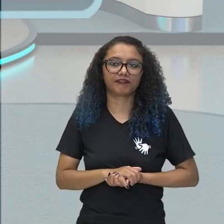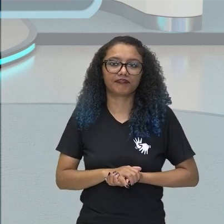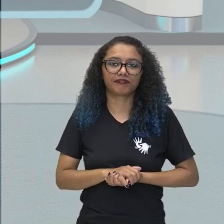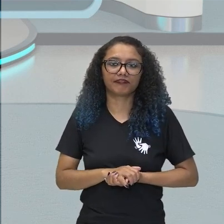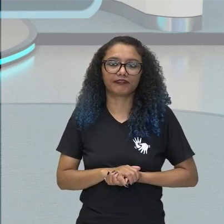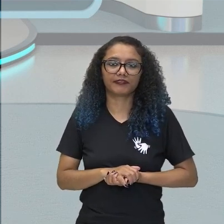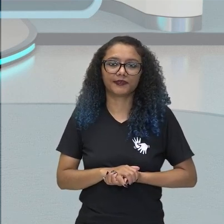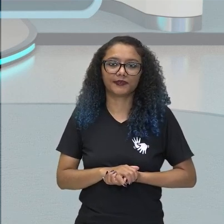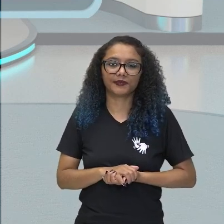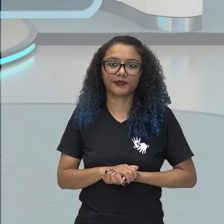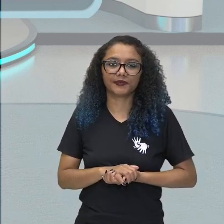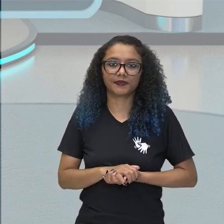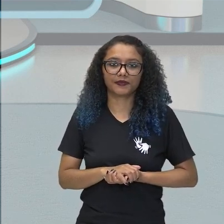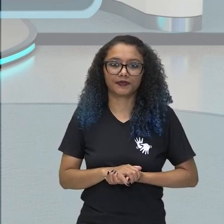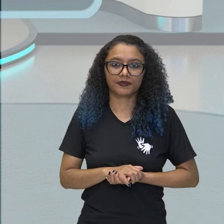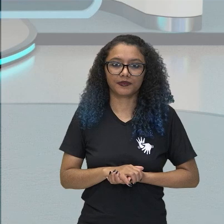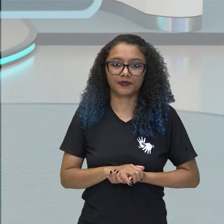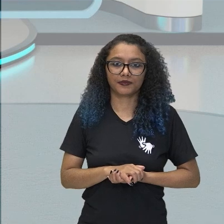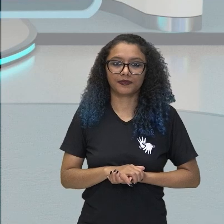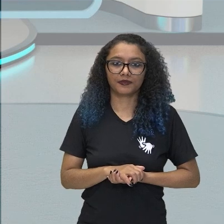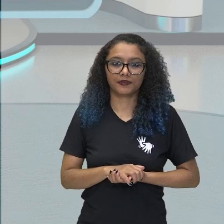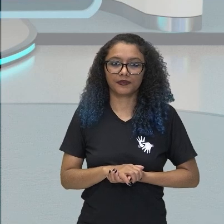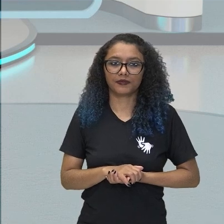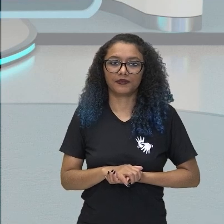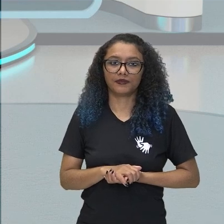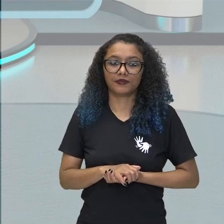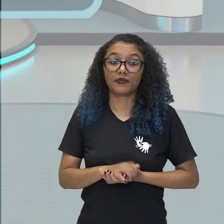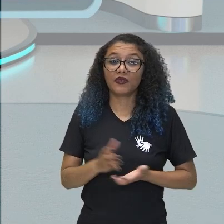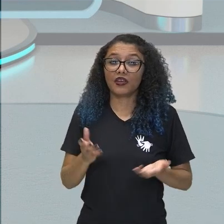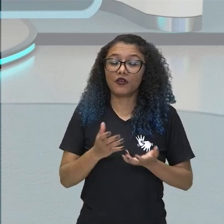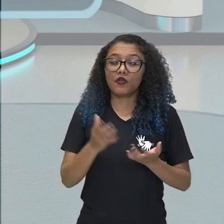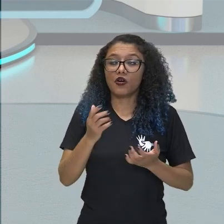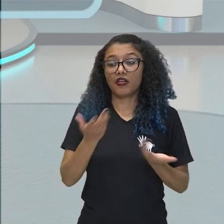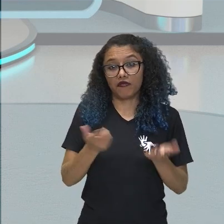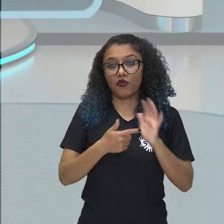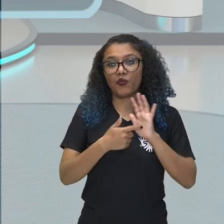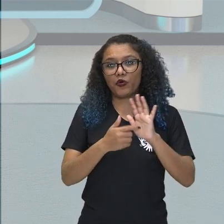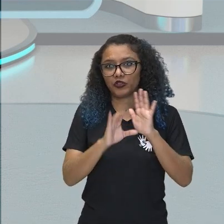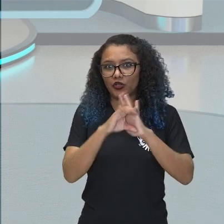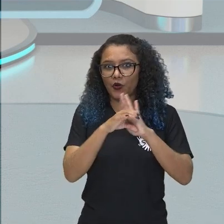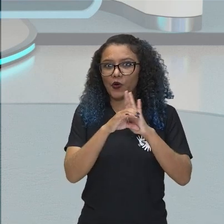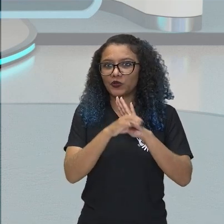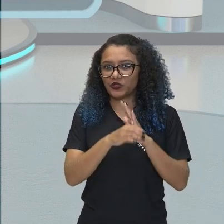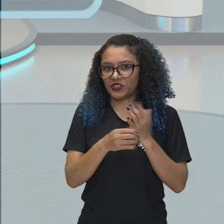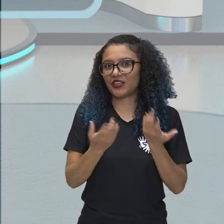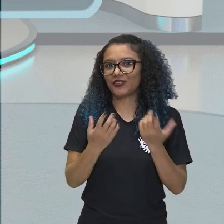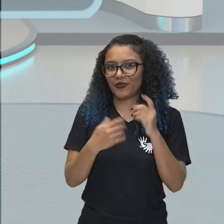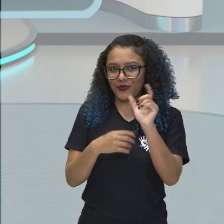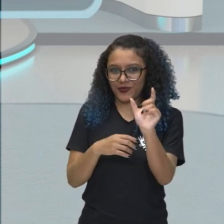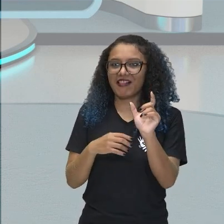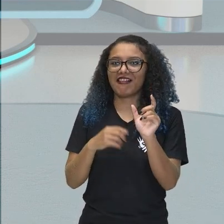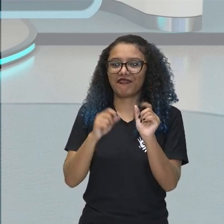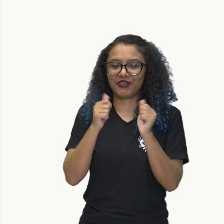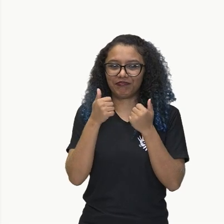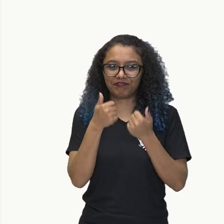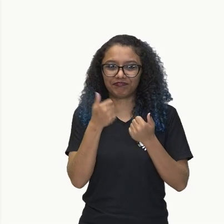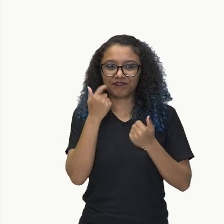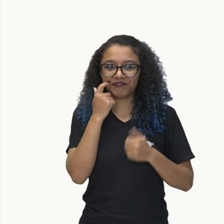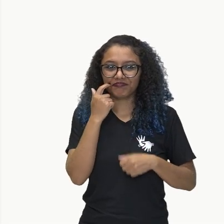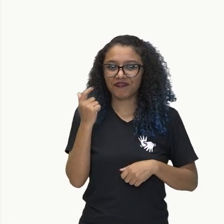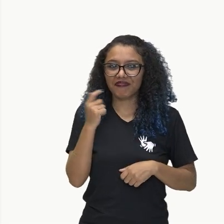esse questionamento, vamos conhecer o conceito de heterotônicos. Então,